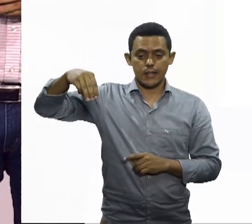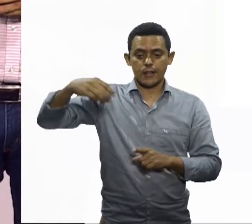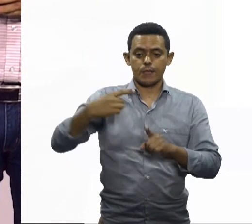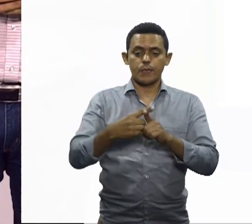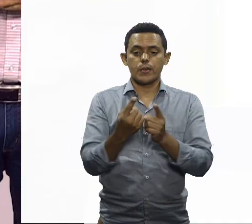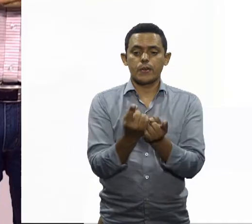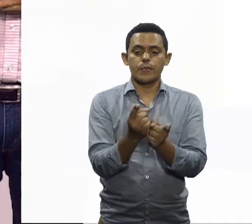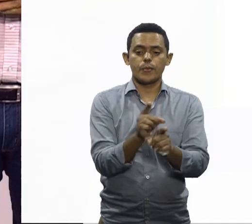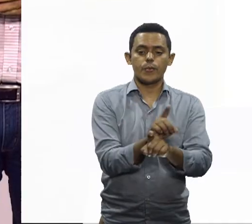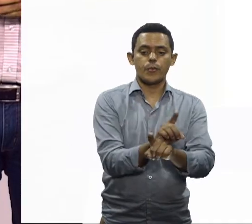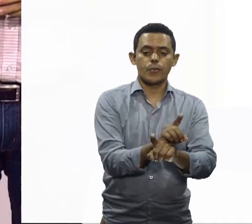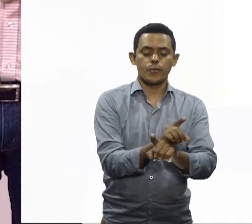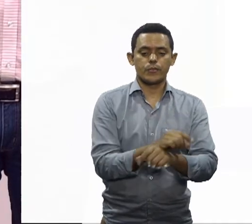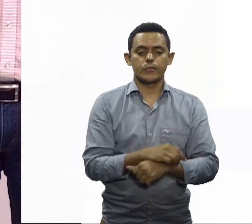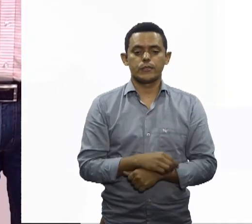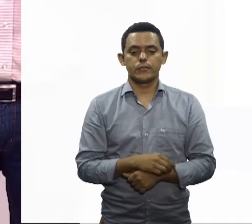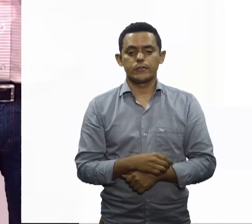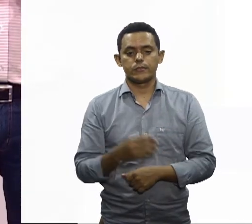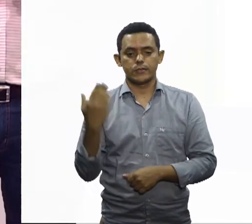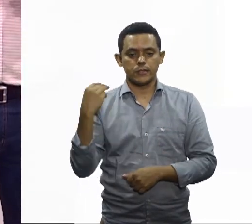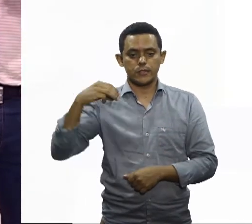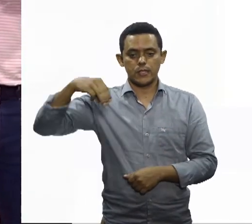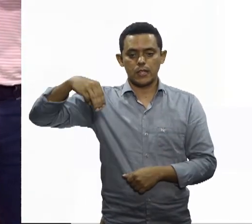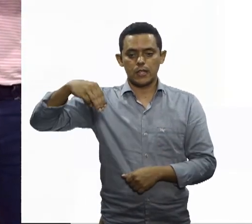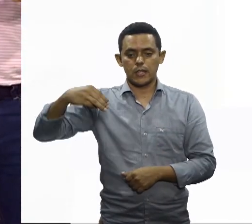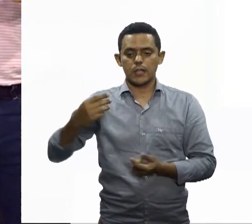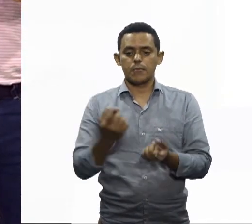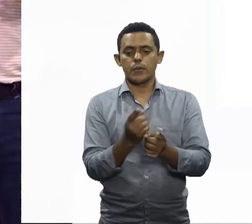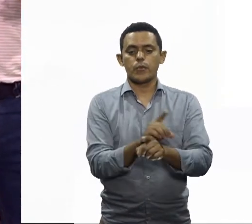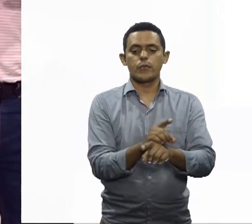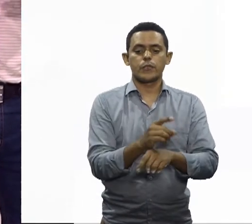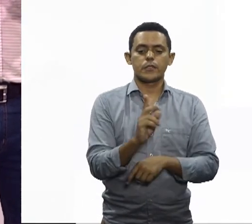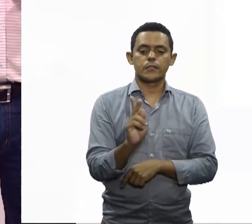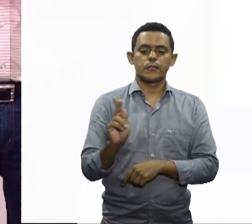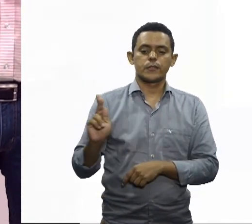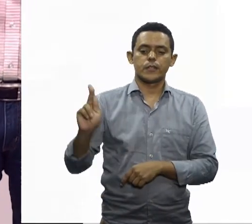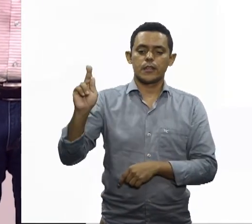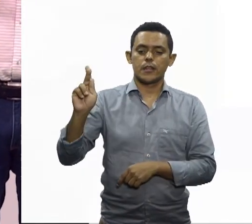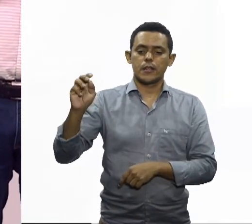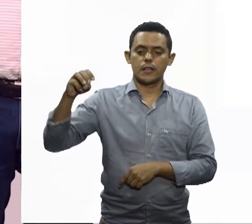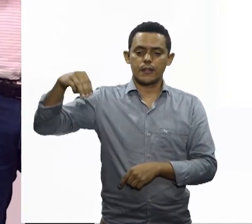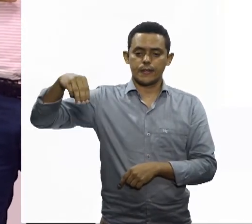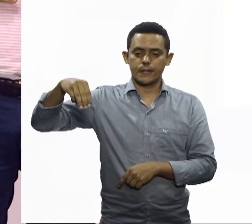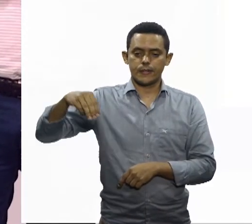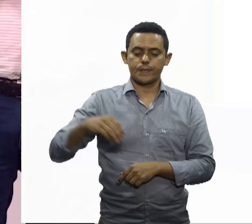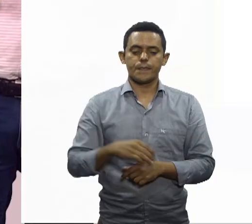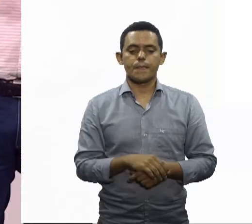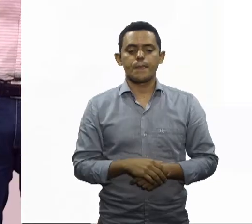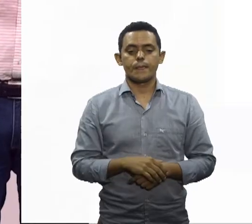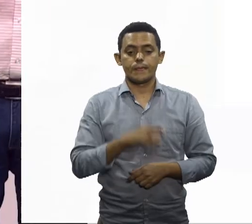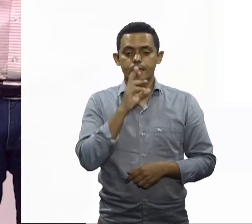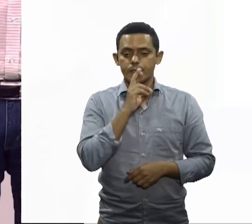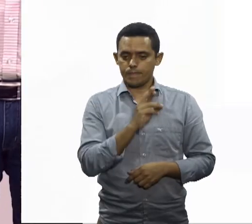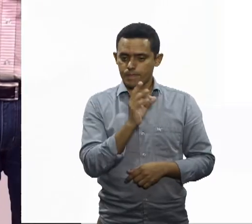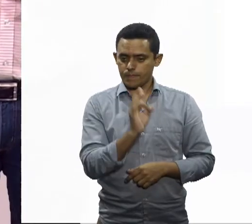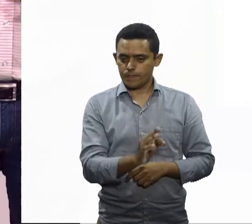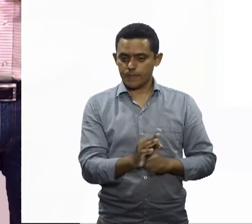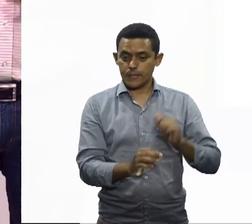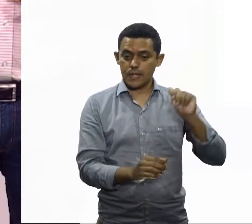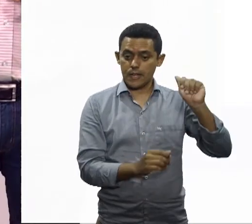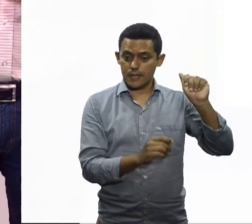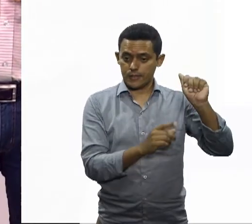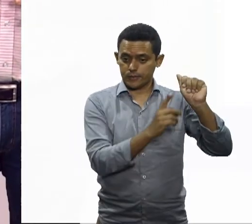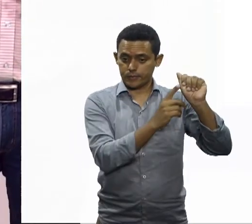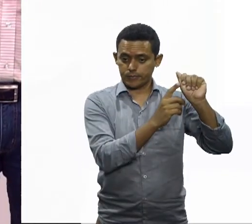1,232 quilômetros. Então, respondemos a letra A. Agora, o seguinte. Queremos agora, pessoal,